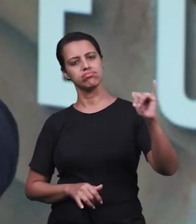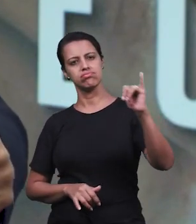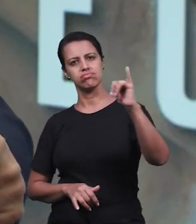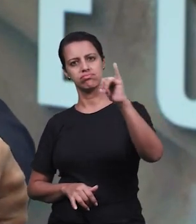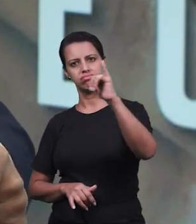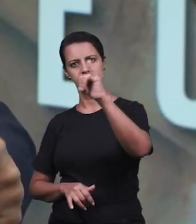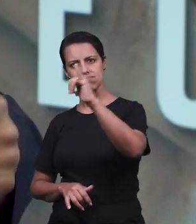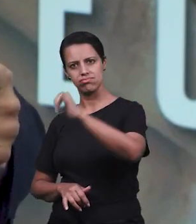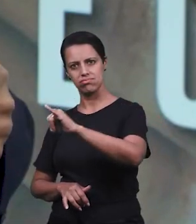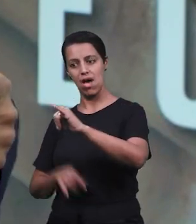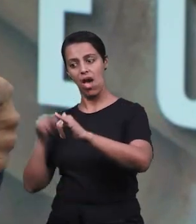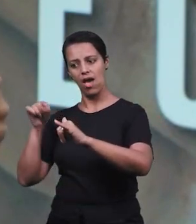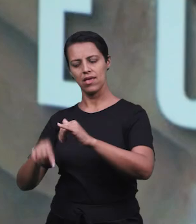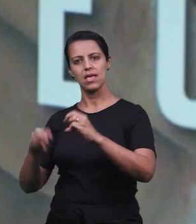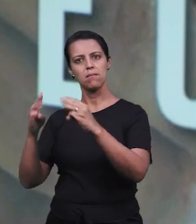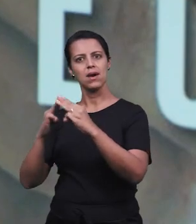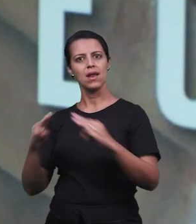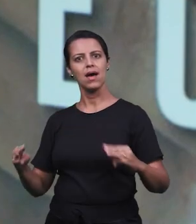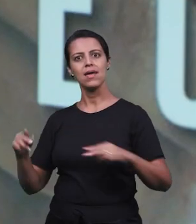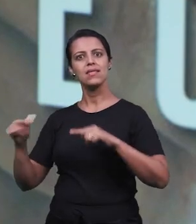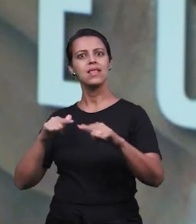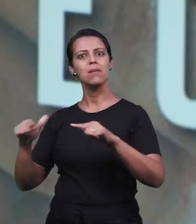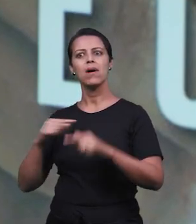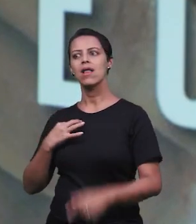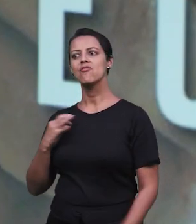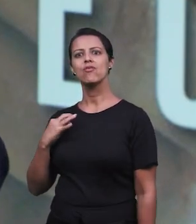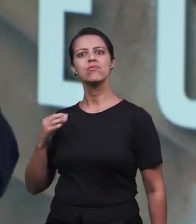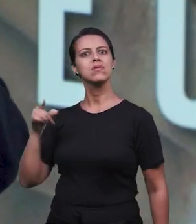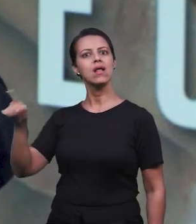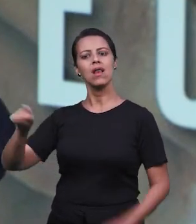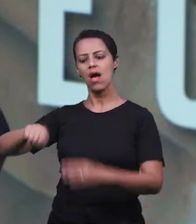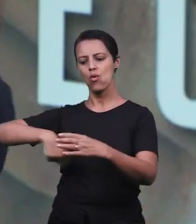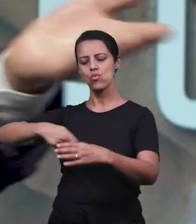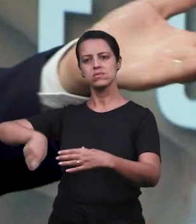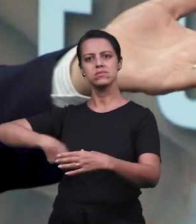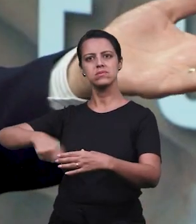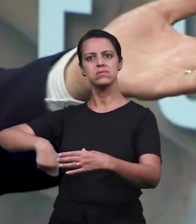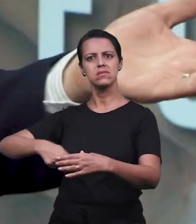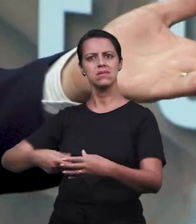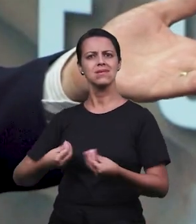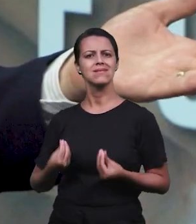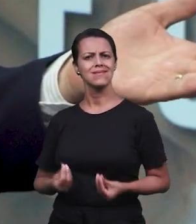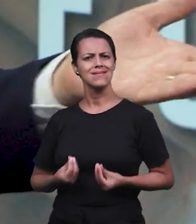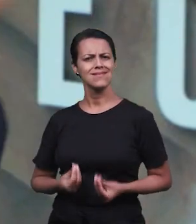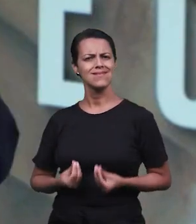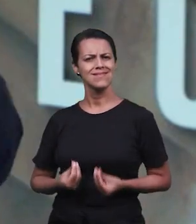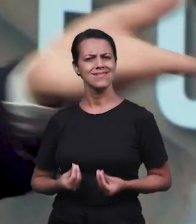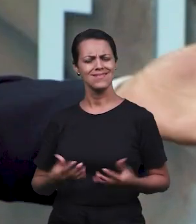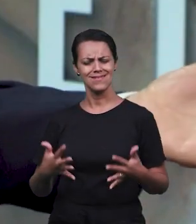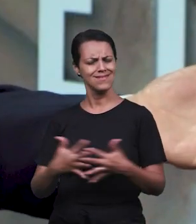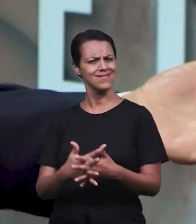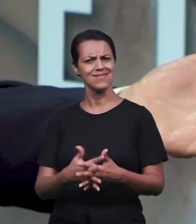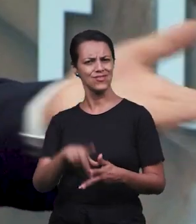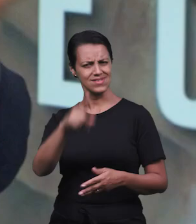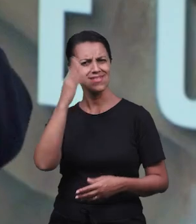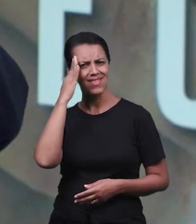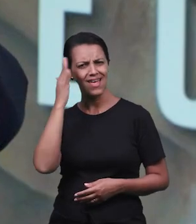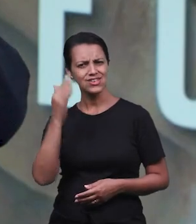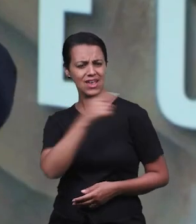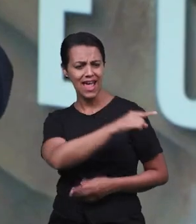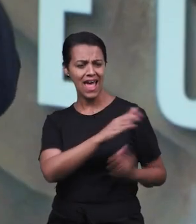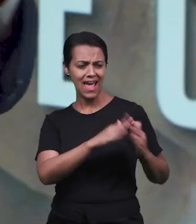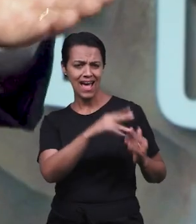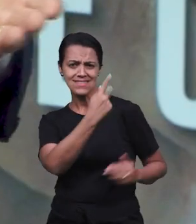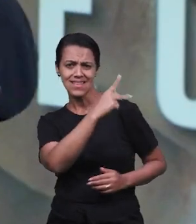Manaim do Espírito Santo para trabalhar como voluntária na cozinha. Você entende uma coisa dessa? Alguém entende? Não.